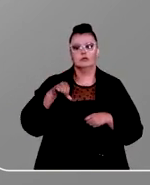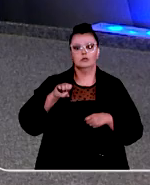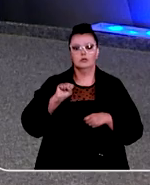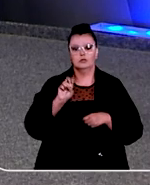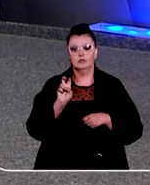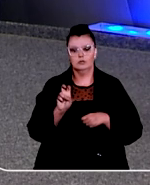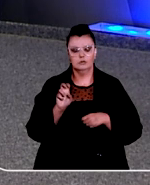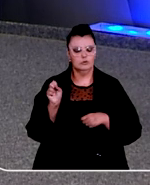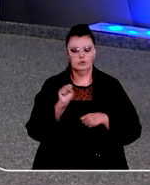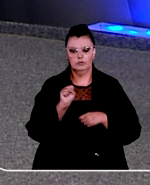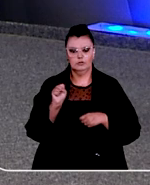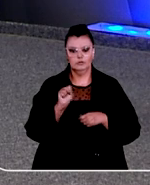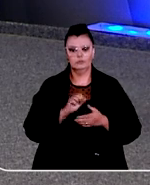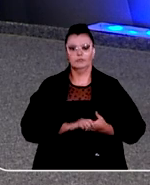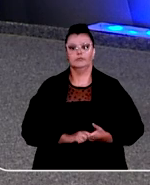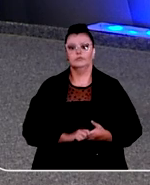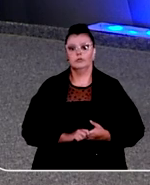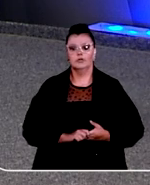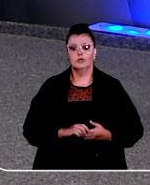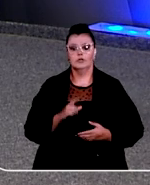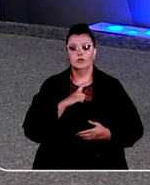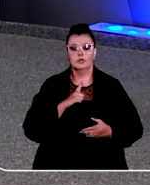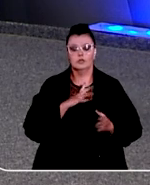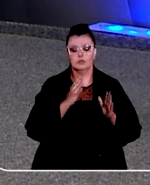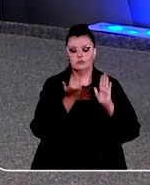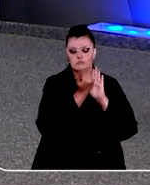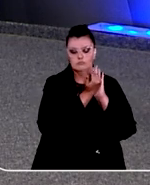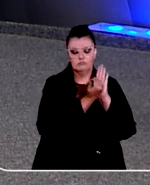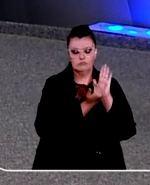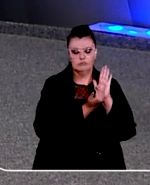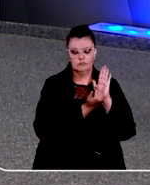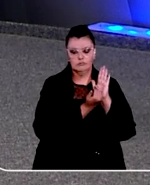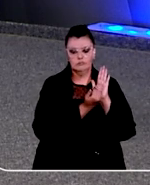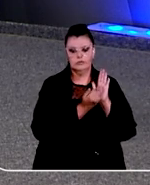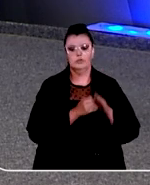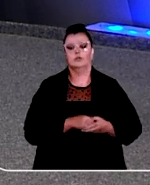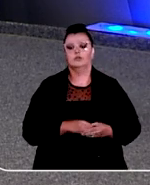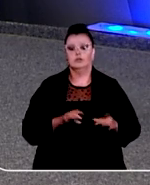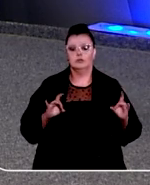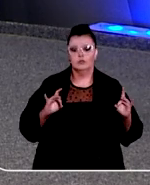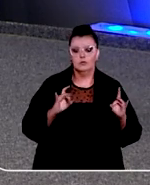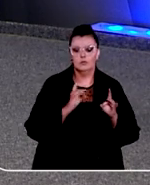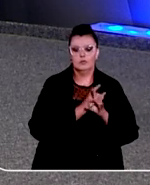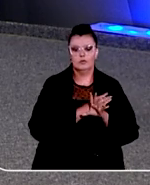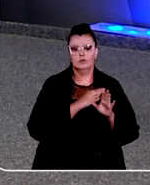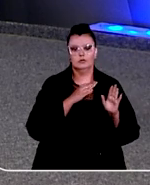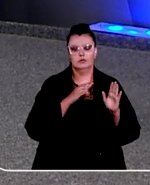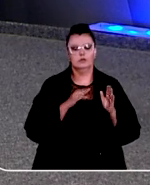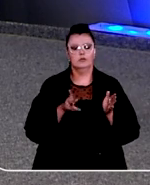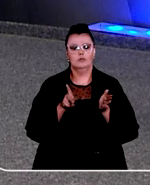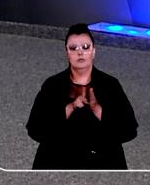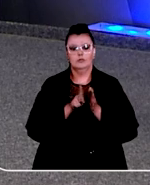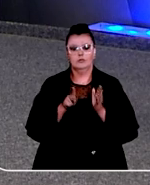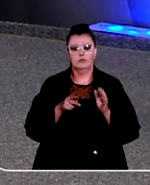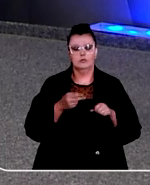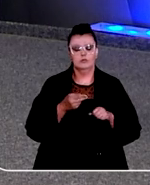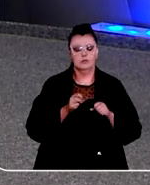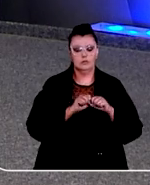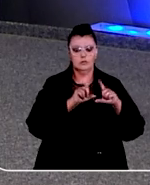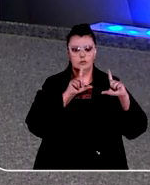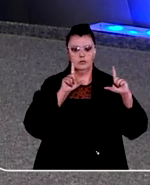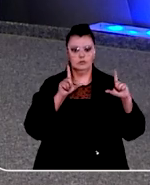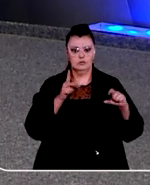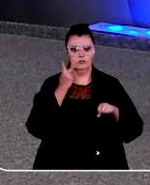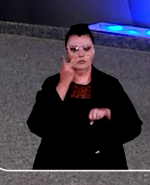prêmio foi uma ação conjunta dos cinco tribunais superiores para Celebrar os 35 anos da constituição federal